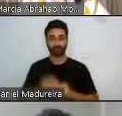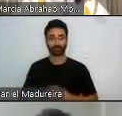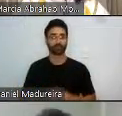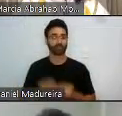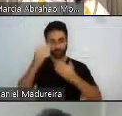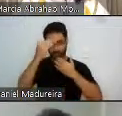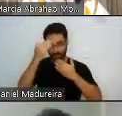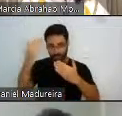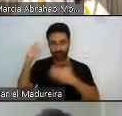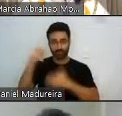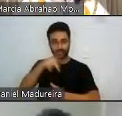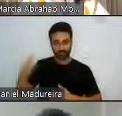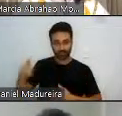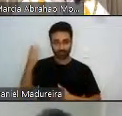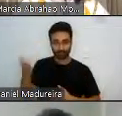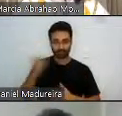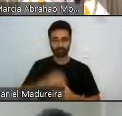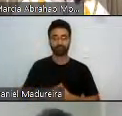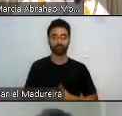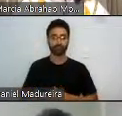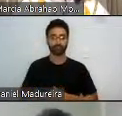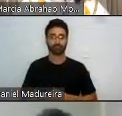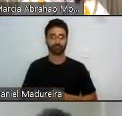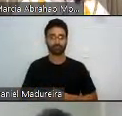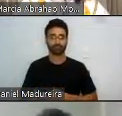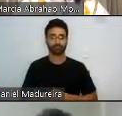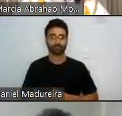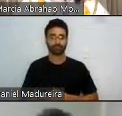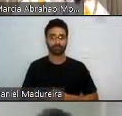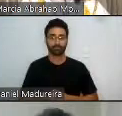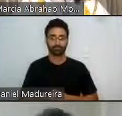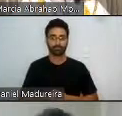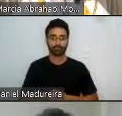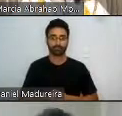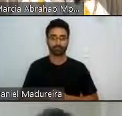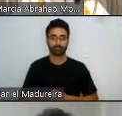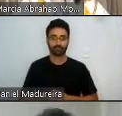Obrigado, professor. Ah, eu me chamo Tati. Oi, foi versão